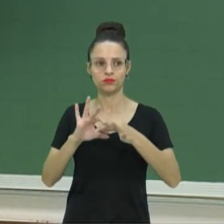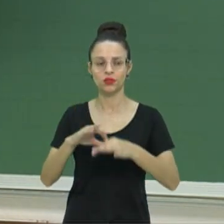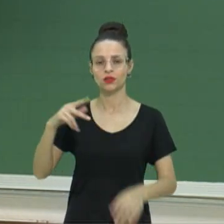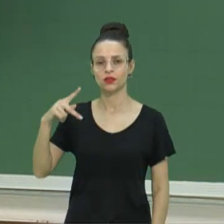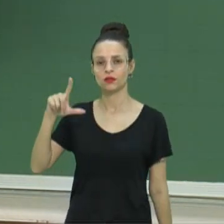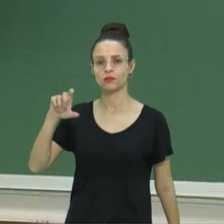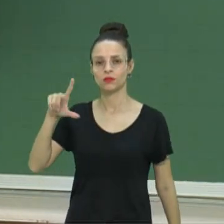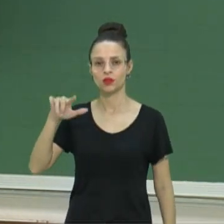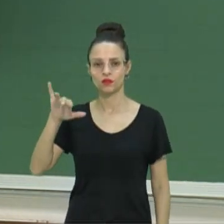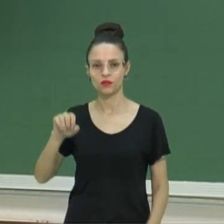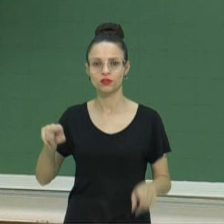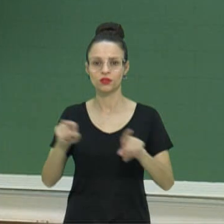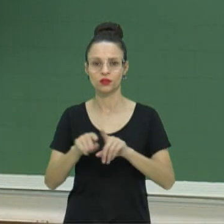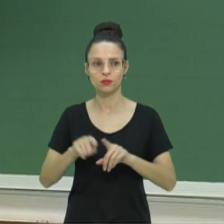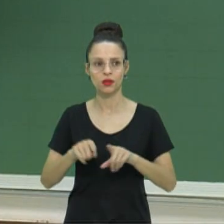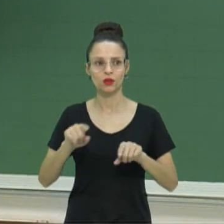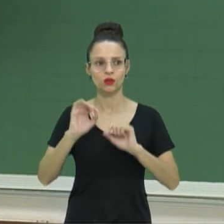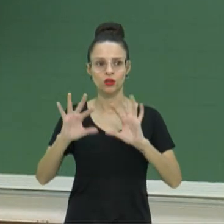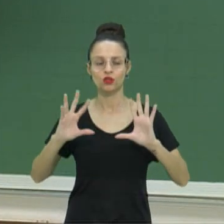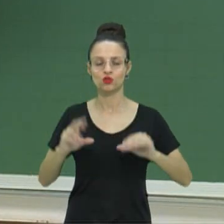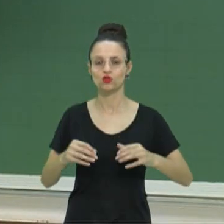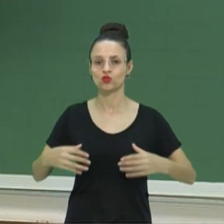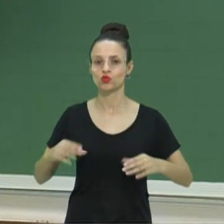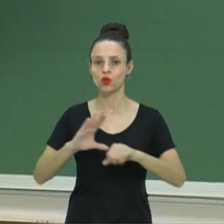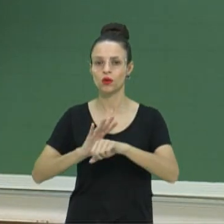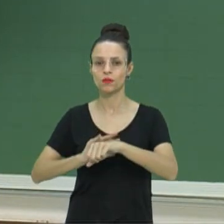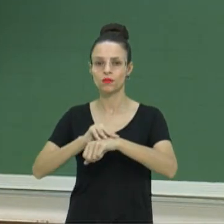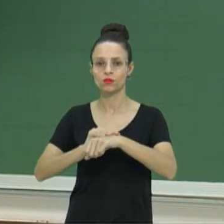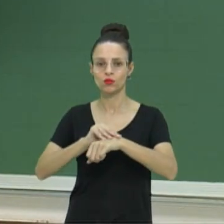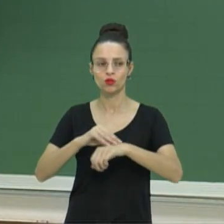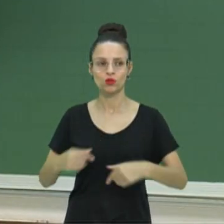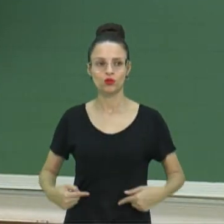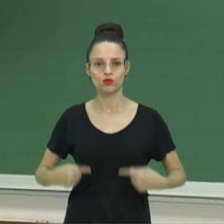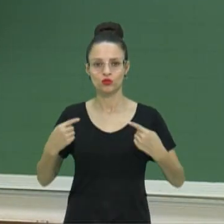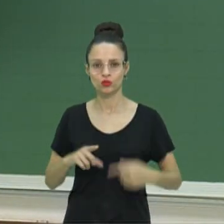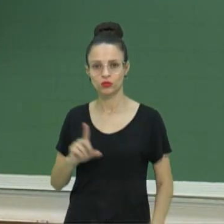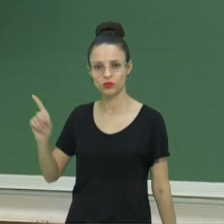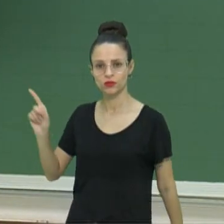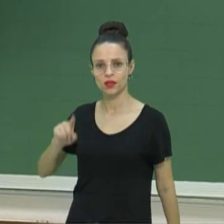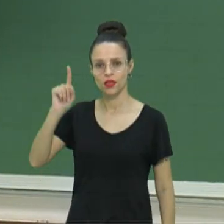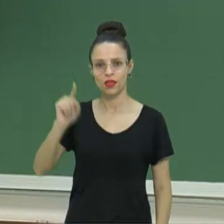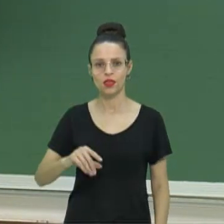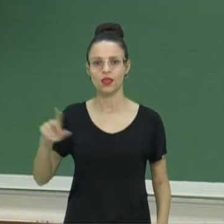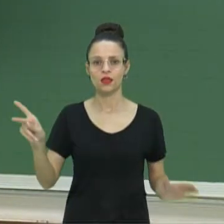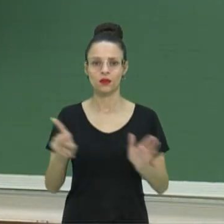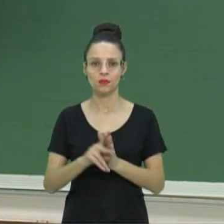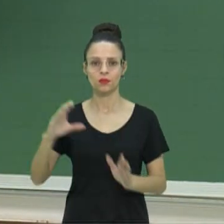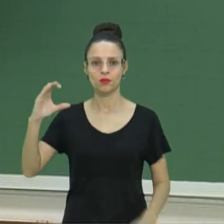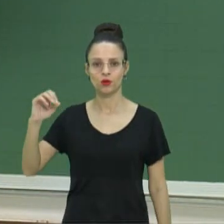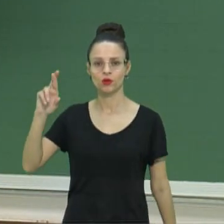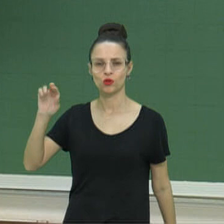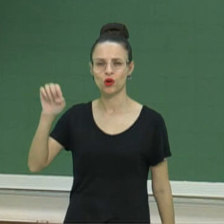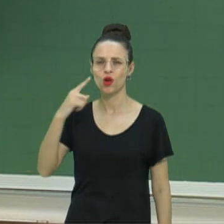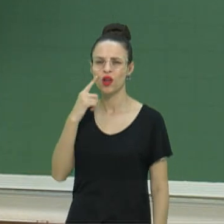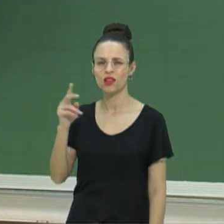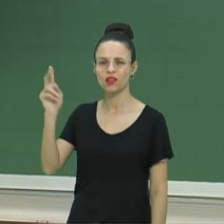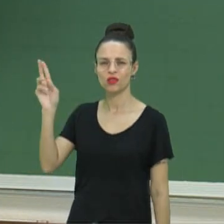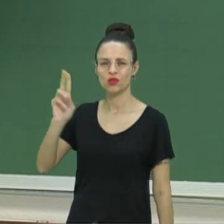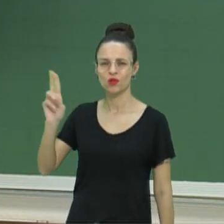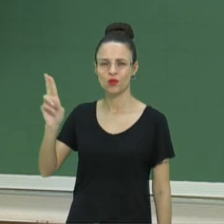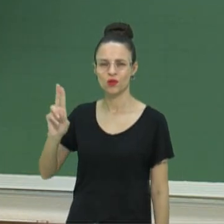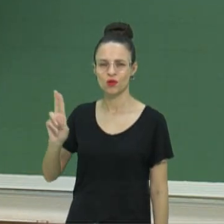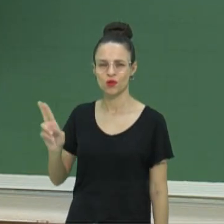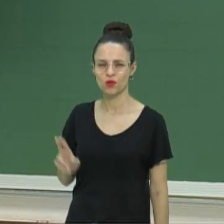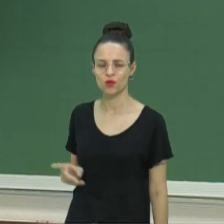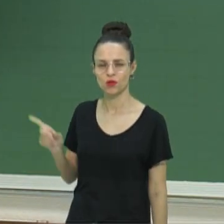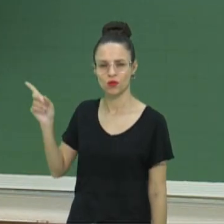pela elevação dos órgãos, né? Então, todos esses músculos aqui são músculos do core. Transverso, oblíquos, os